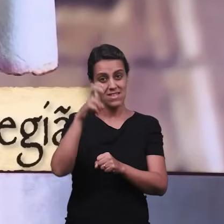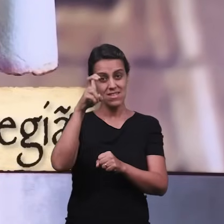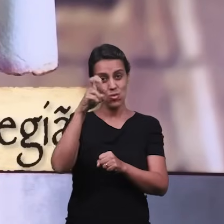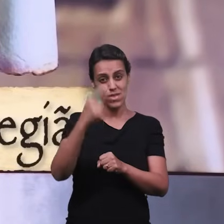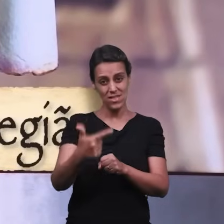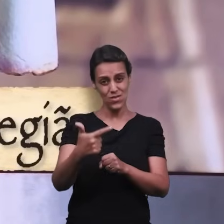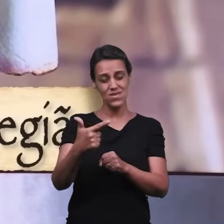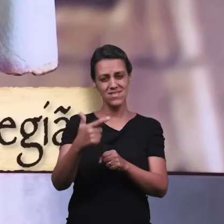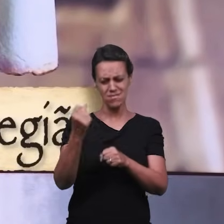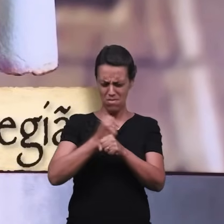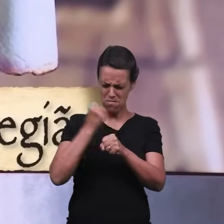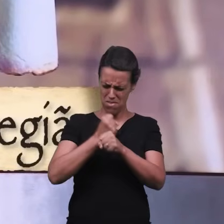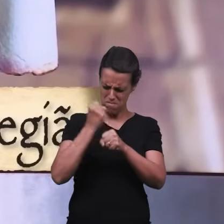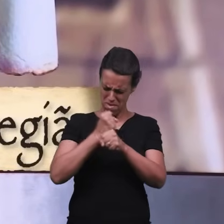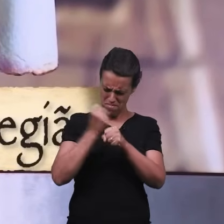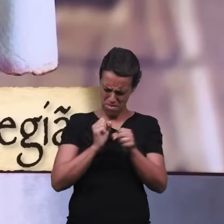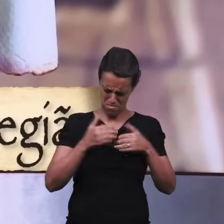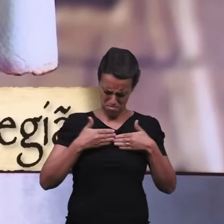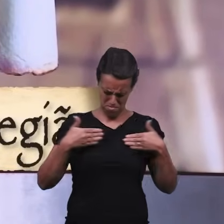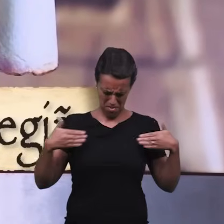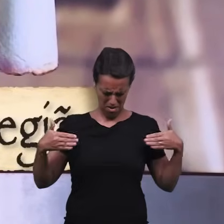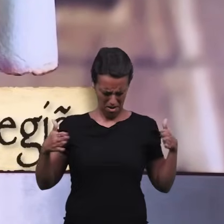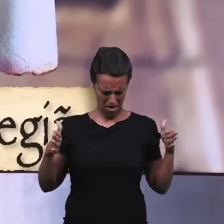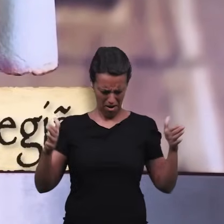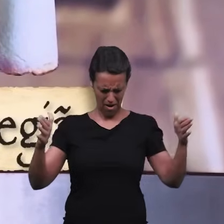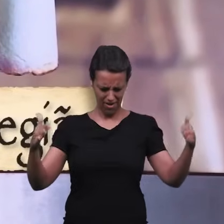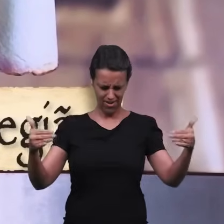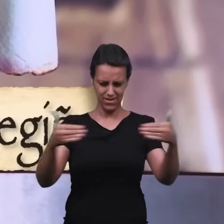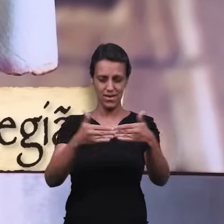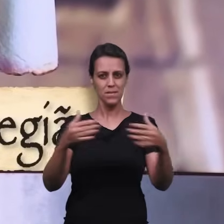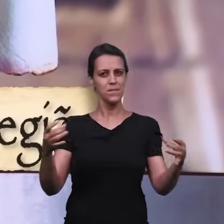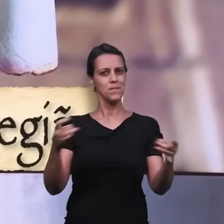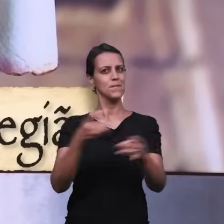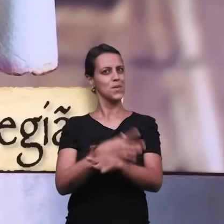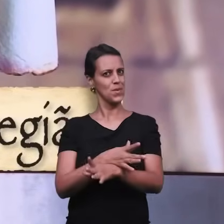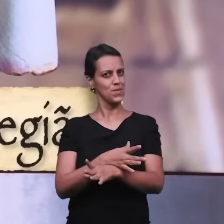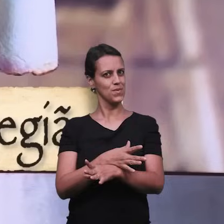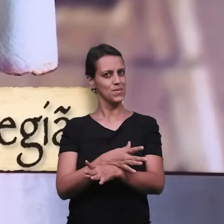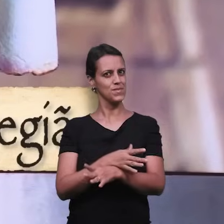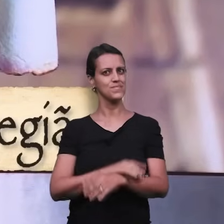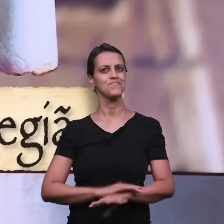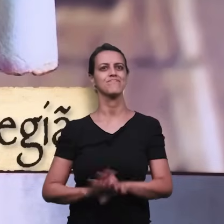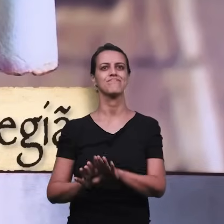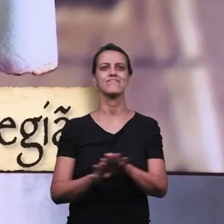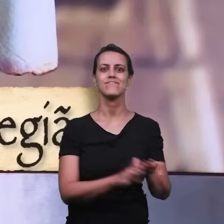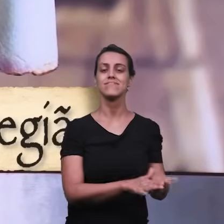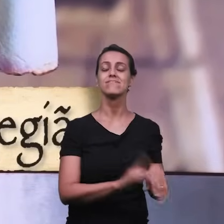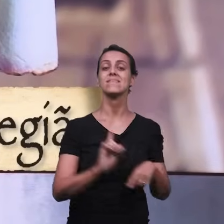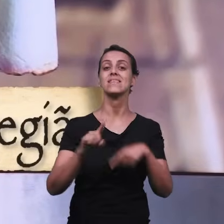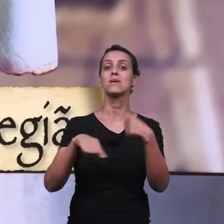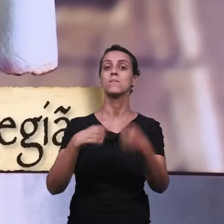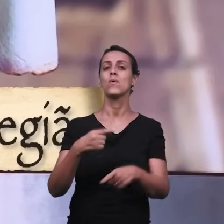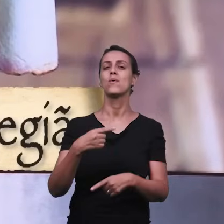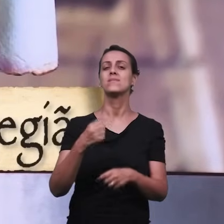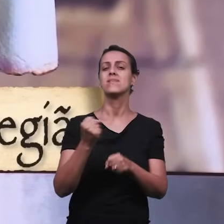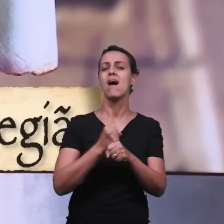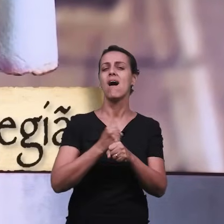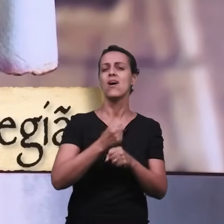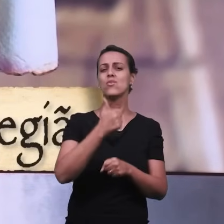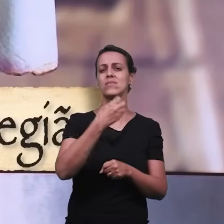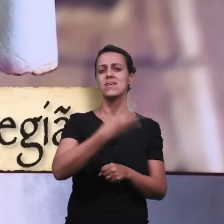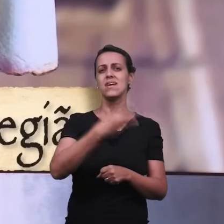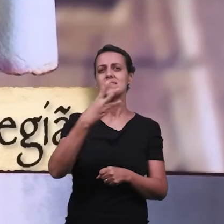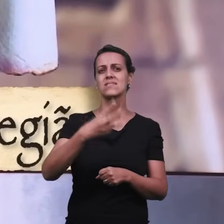333 a.C., o governo persa perdeu o domínio da região para